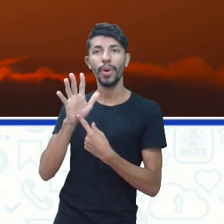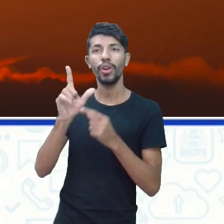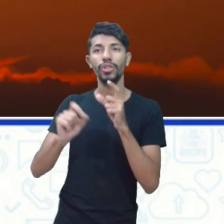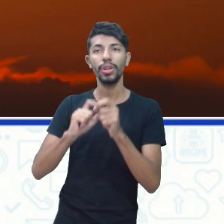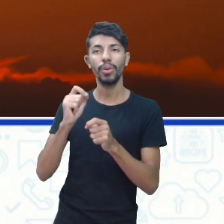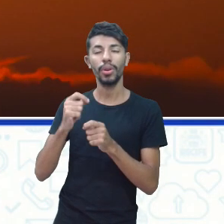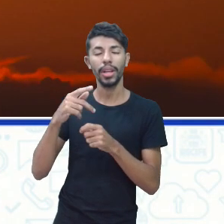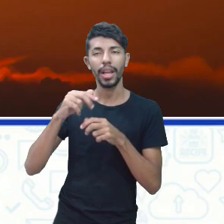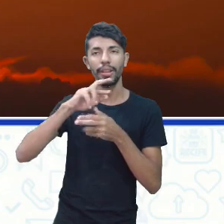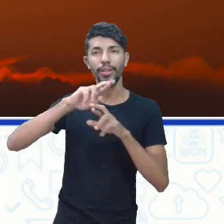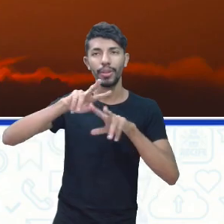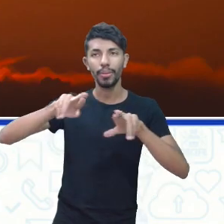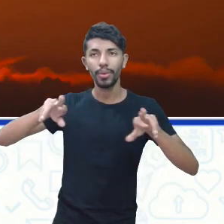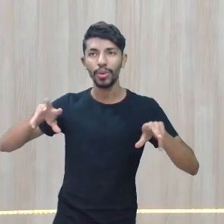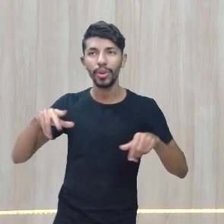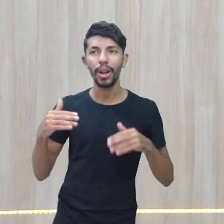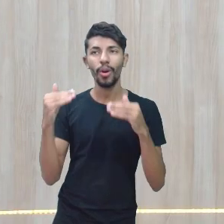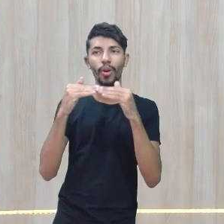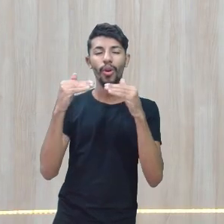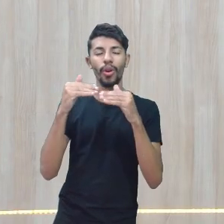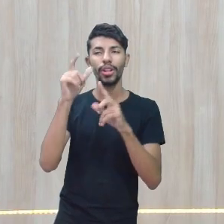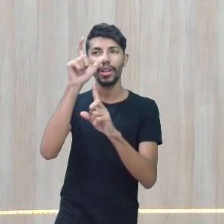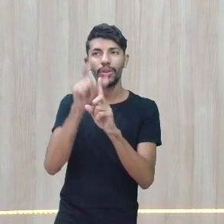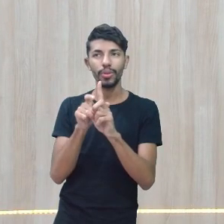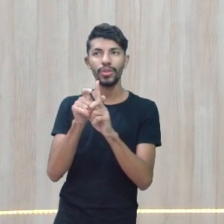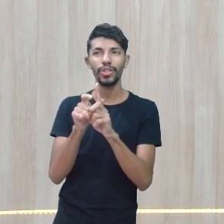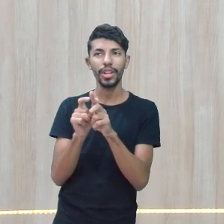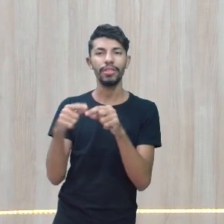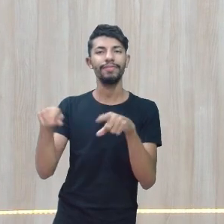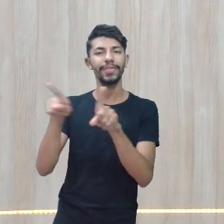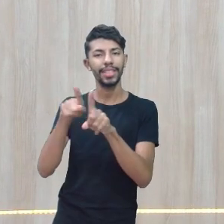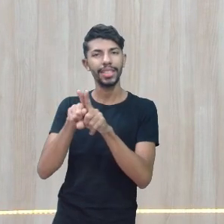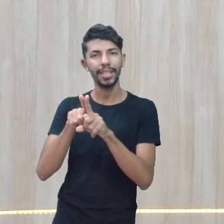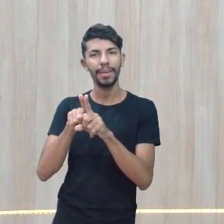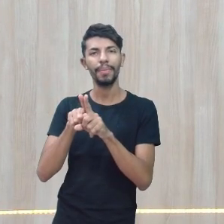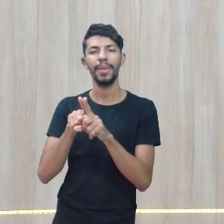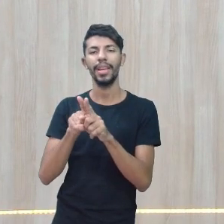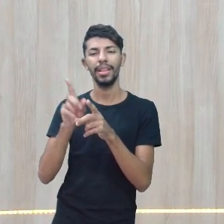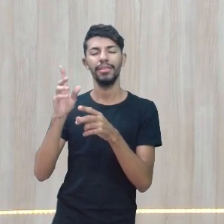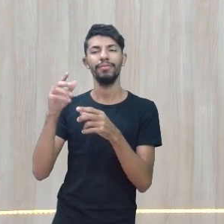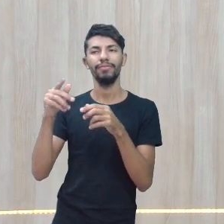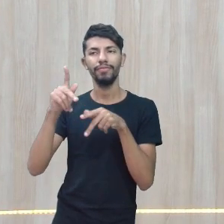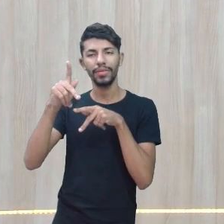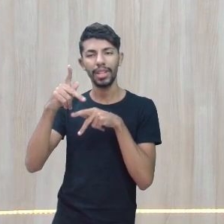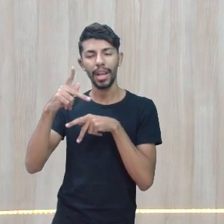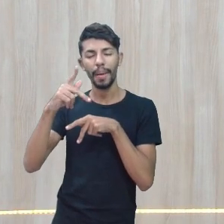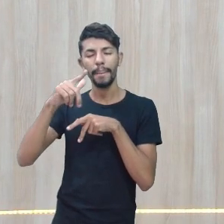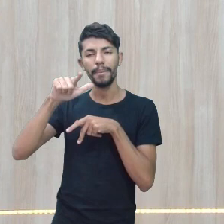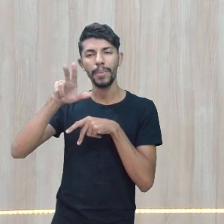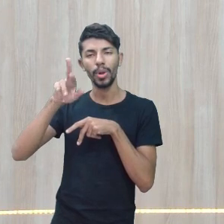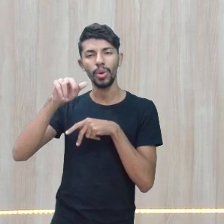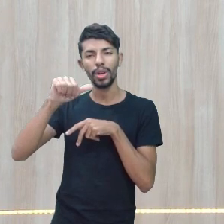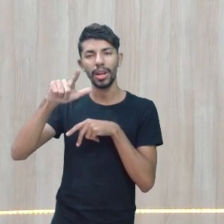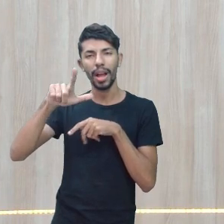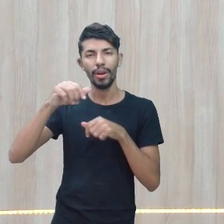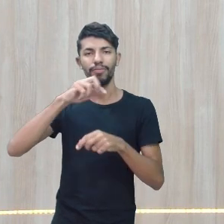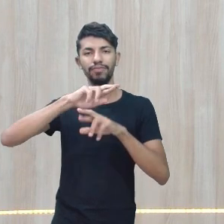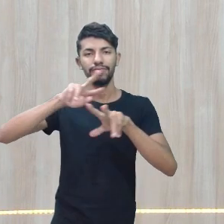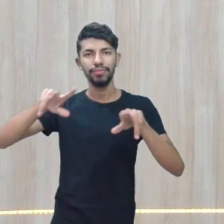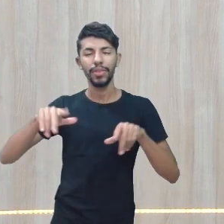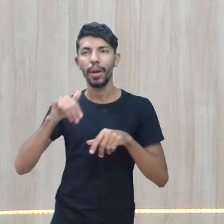no plural também, 2 aviões. Então, eu não posso falar 2 avião. Eu tenho que falar 2